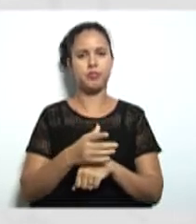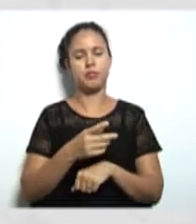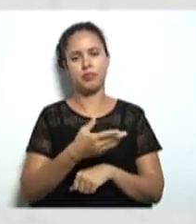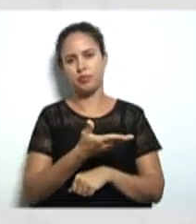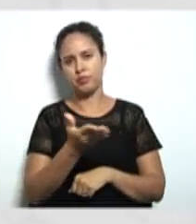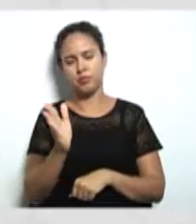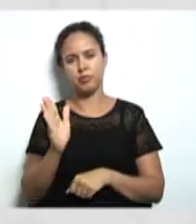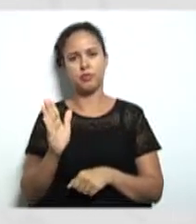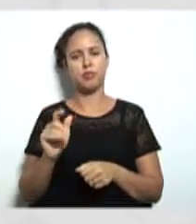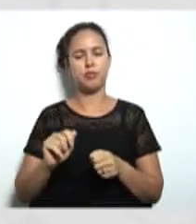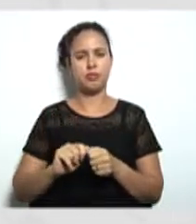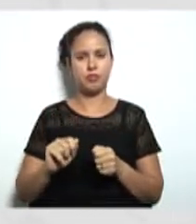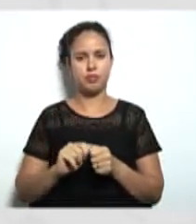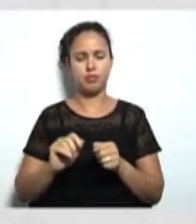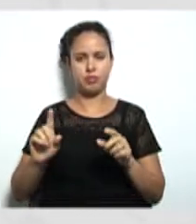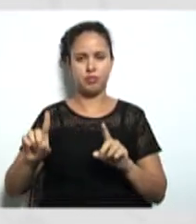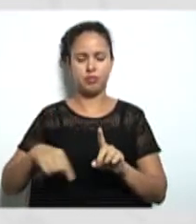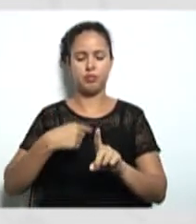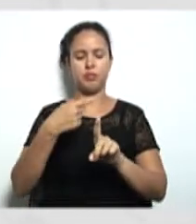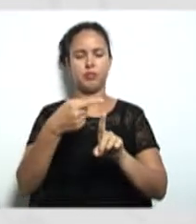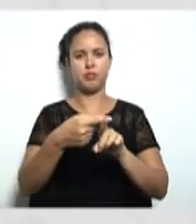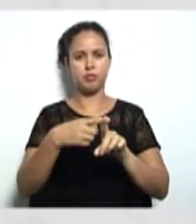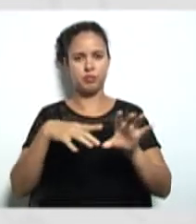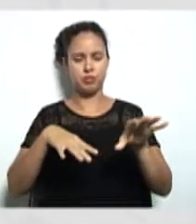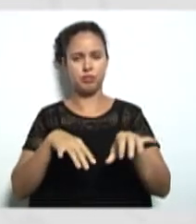que vão somando a sua formação.